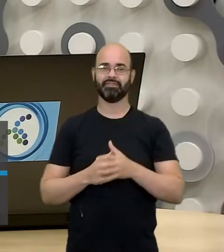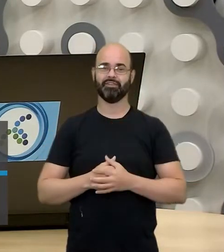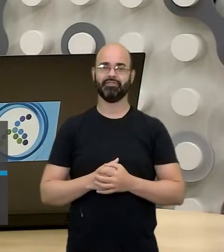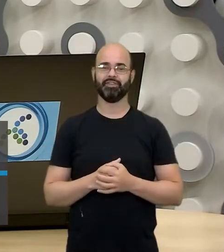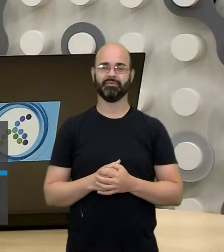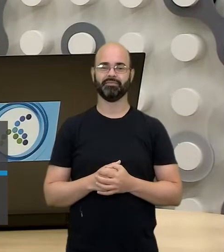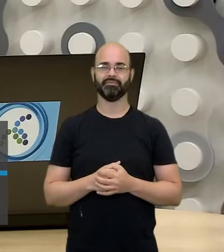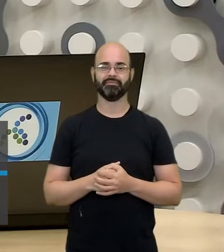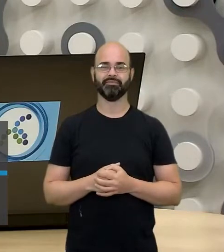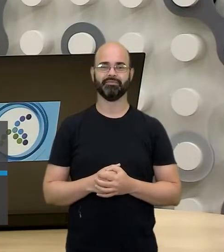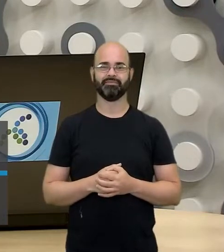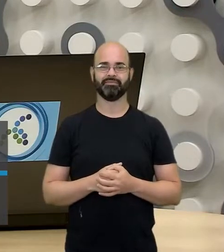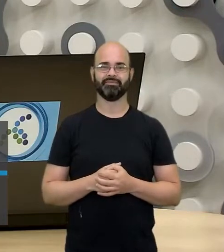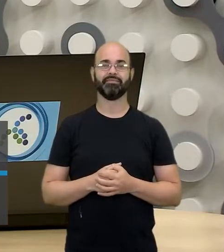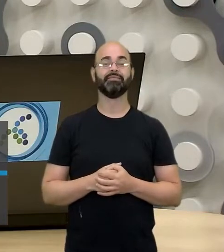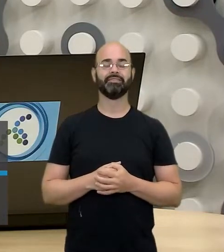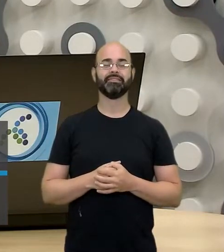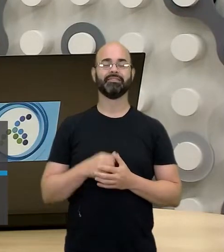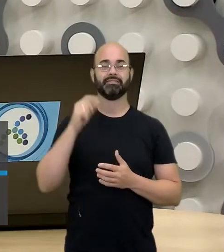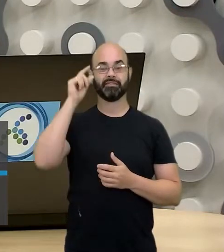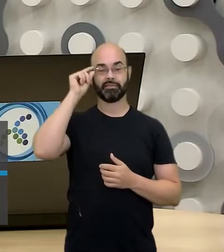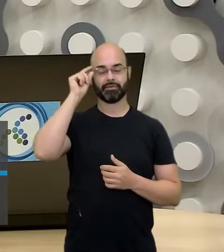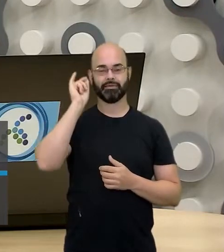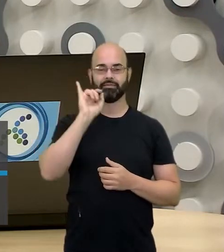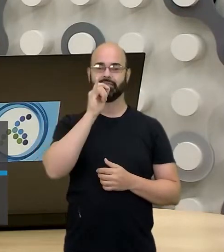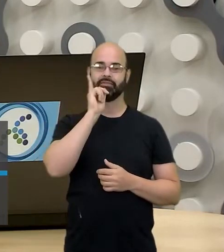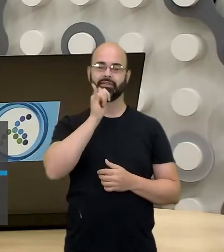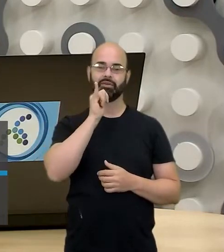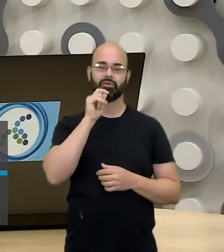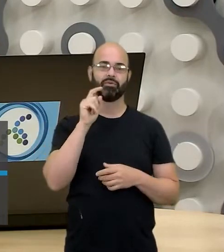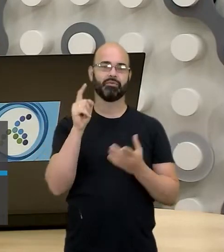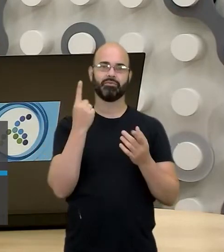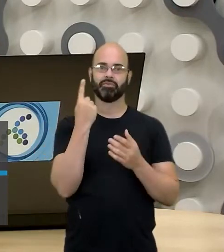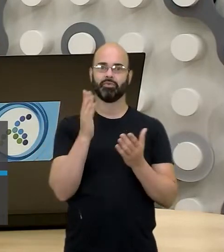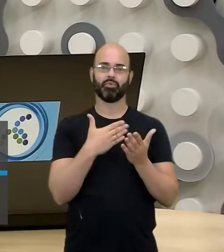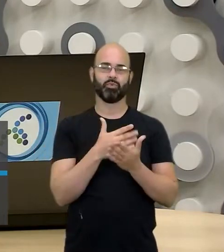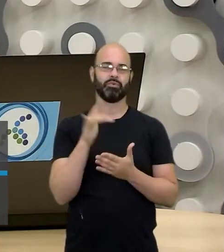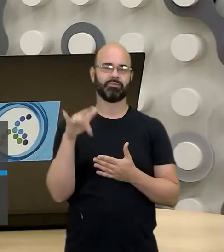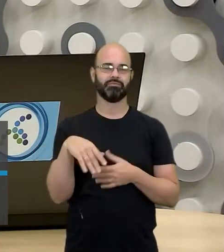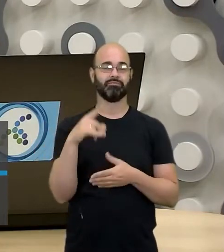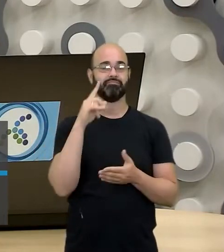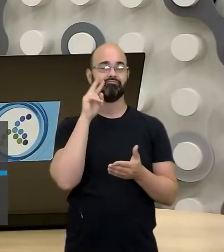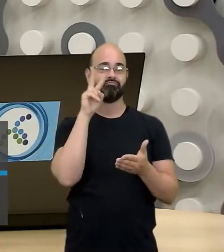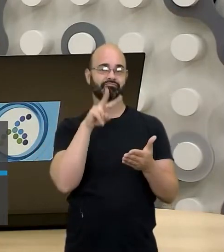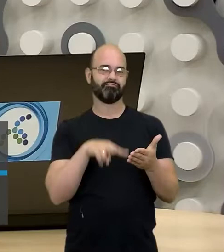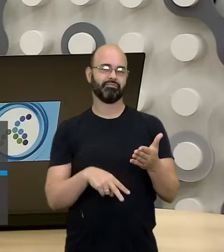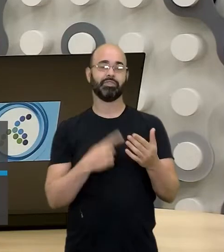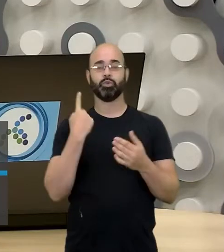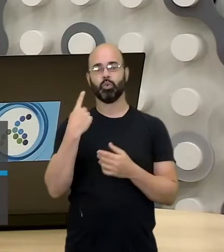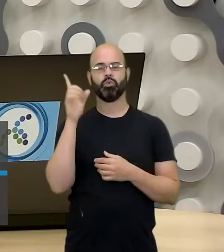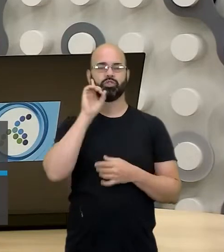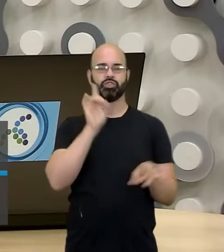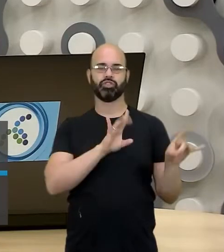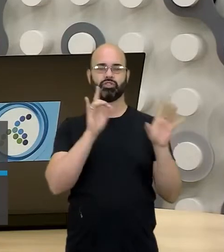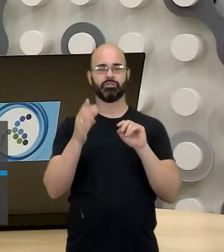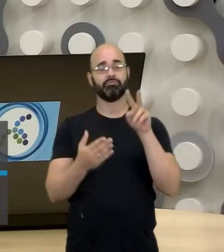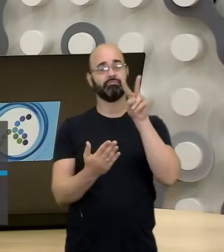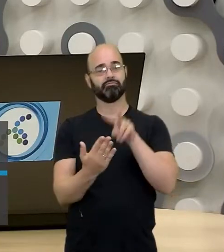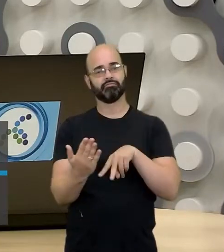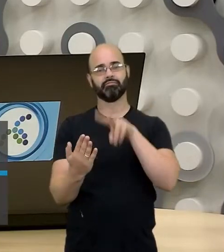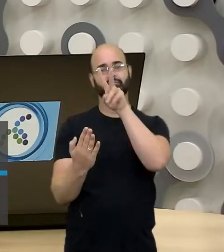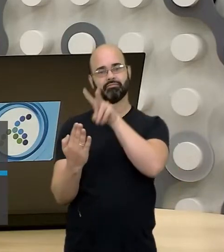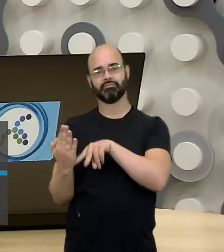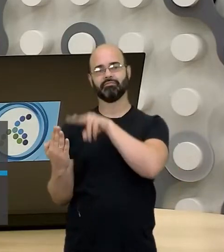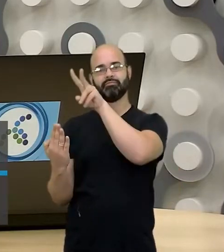Então, vocês podem... E são contos de uma página, gente, olha só, que fácil, né? Então, você pode lá... Você lê um por dia ali, vai, divide, cada um pega